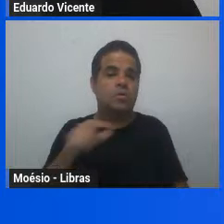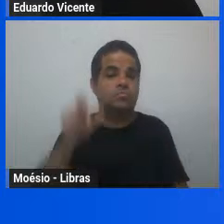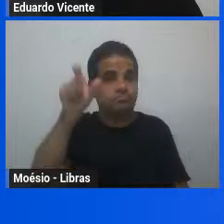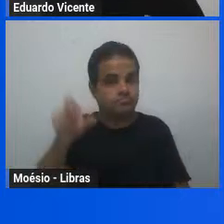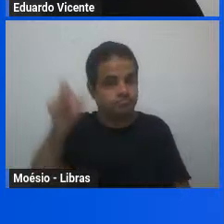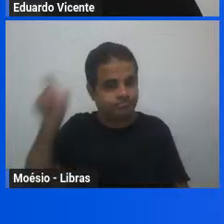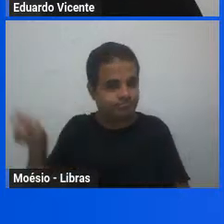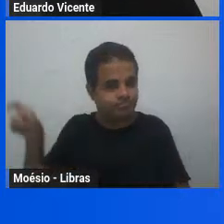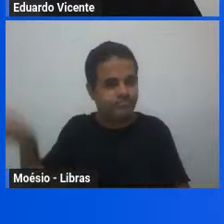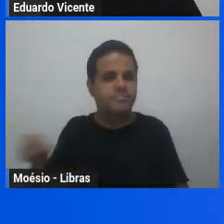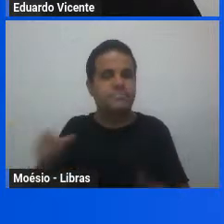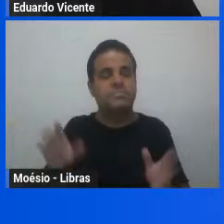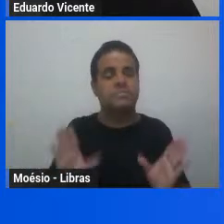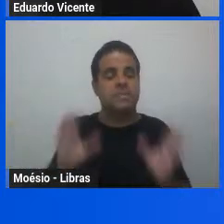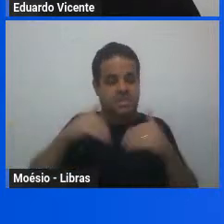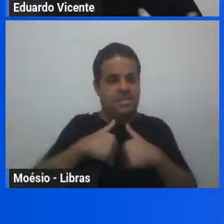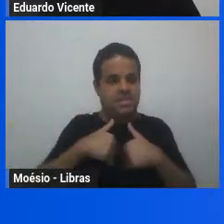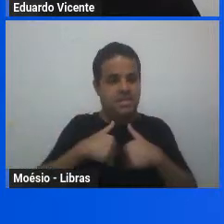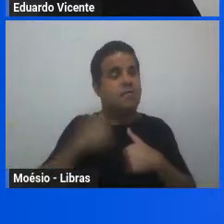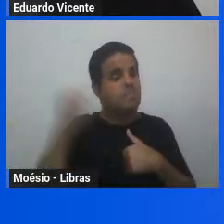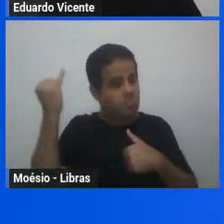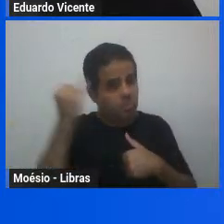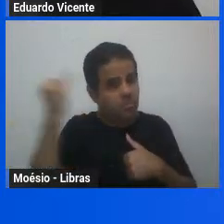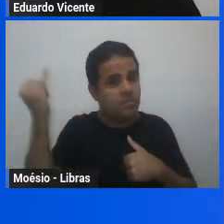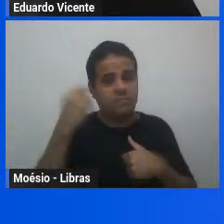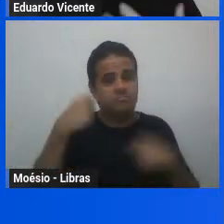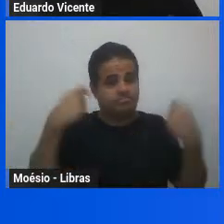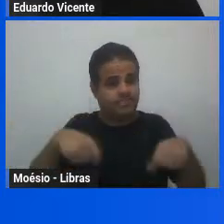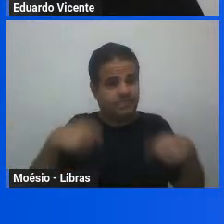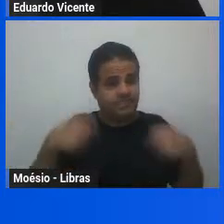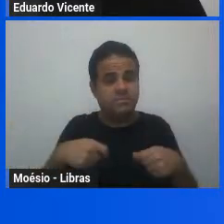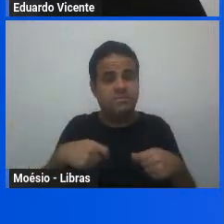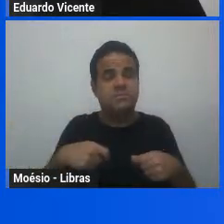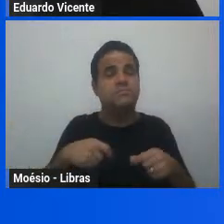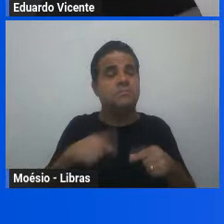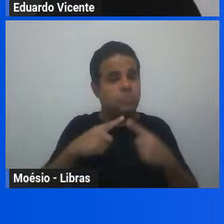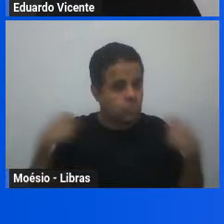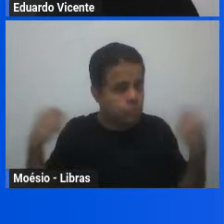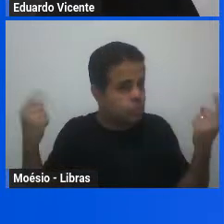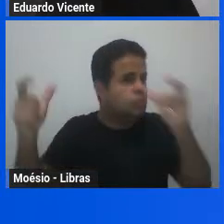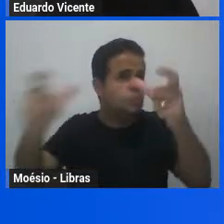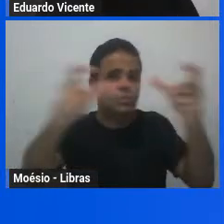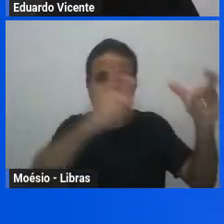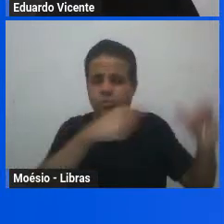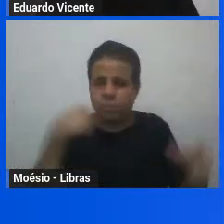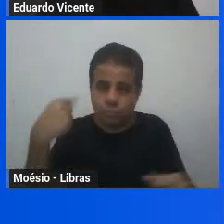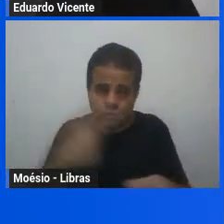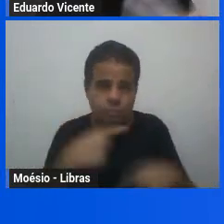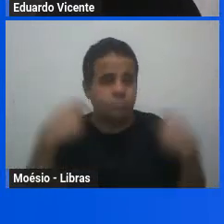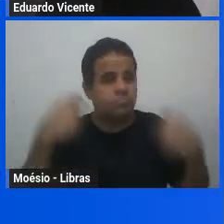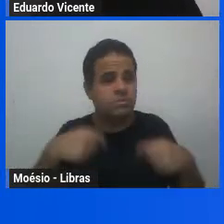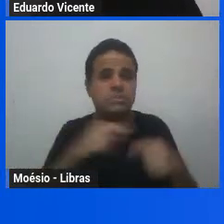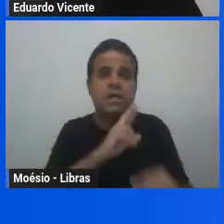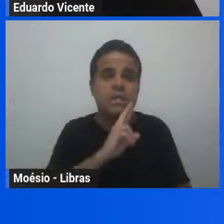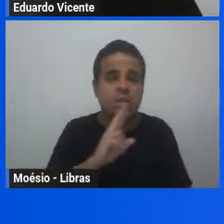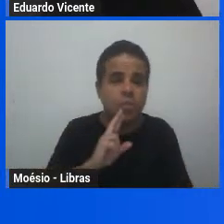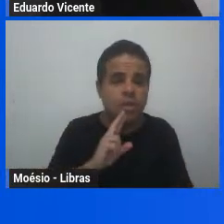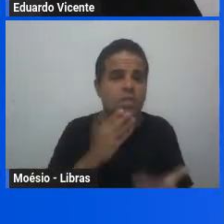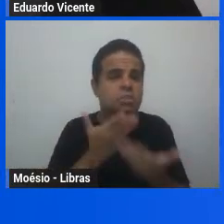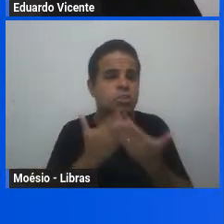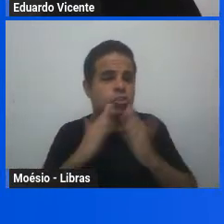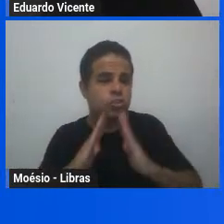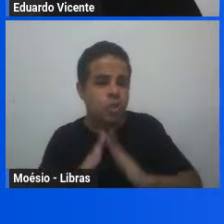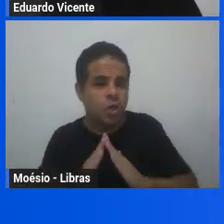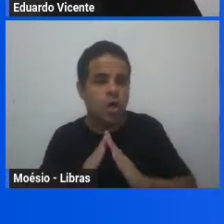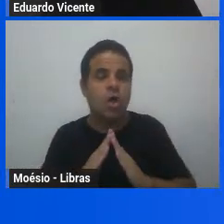esta inclusão, que é importantíssima, né? E ela também deve ser feita em qualquer local, né? Num restaurante, numa escola, e os